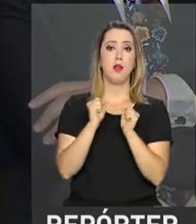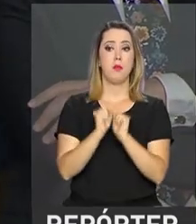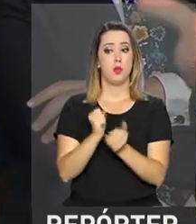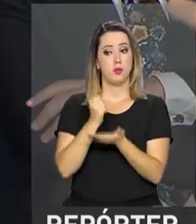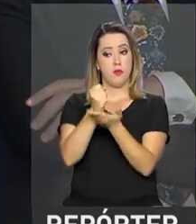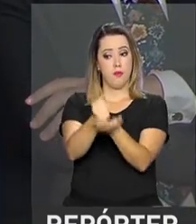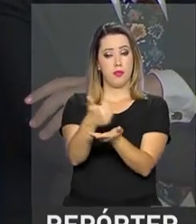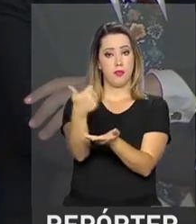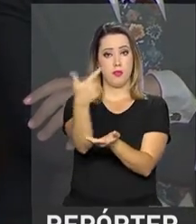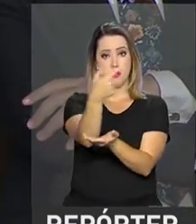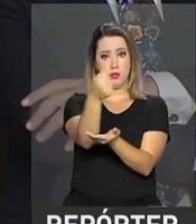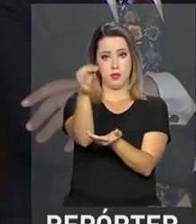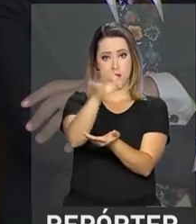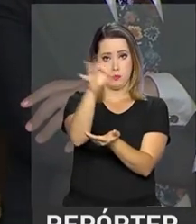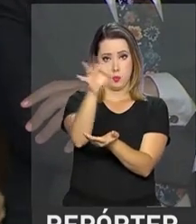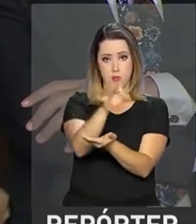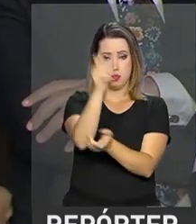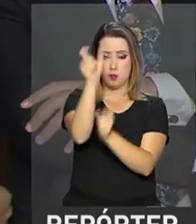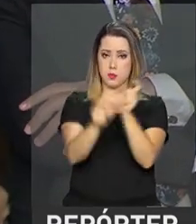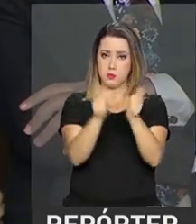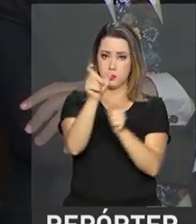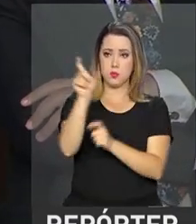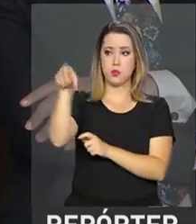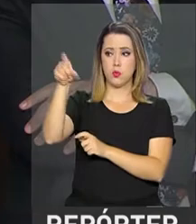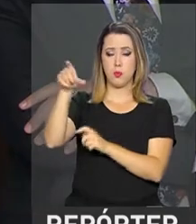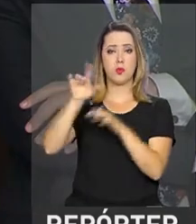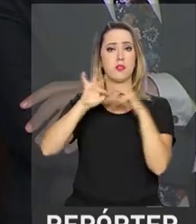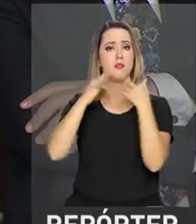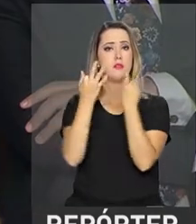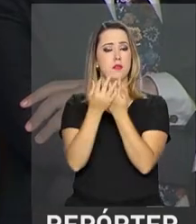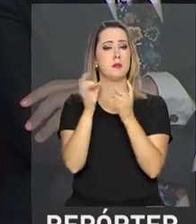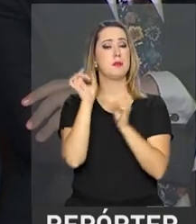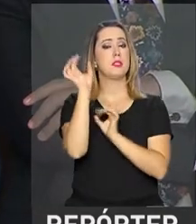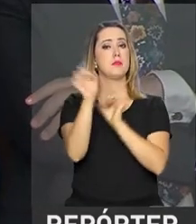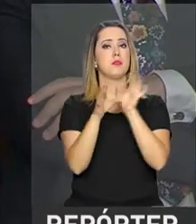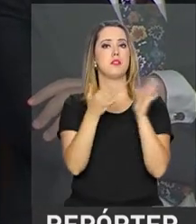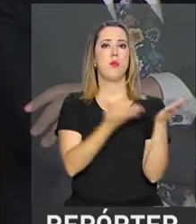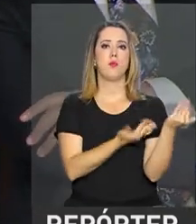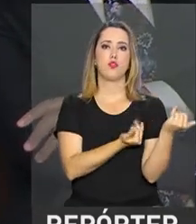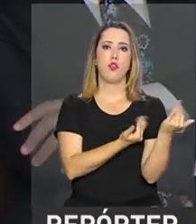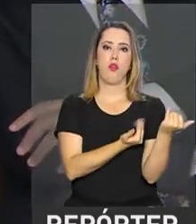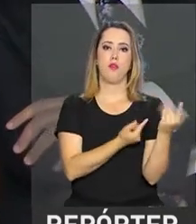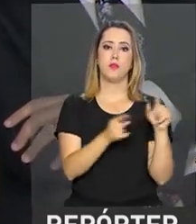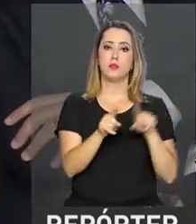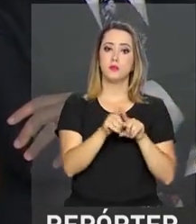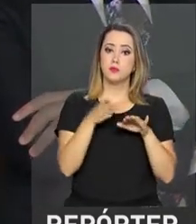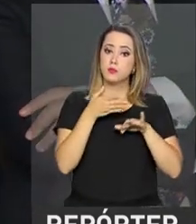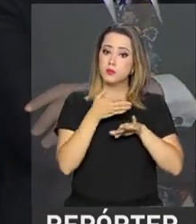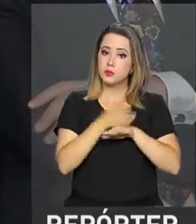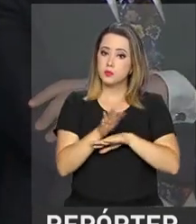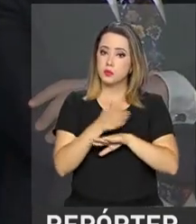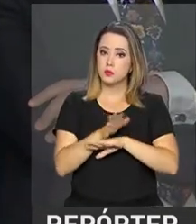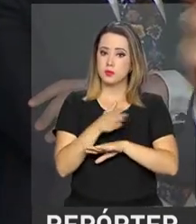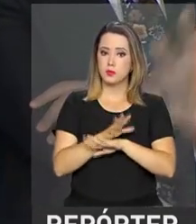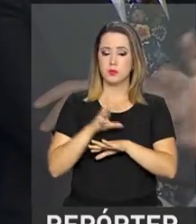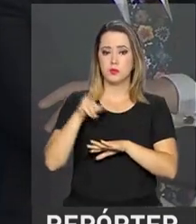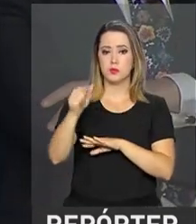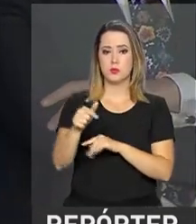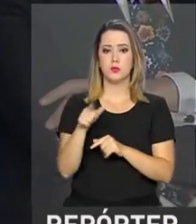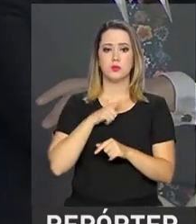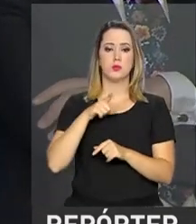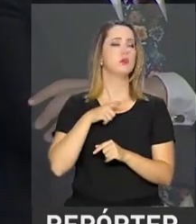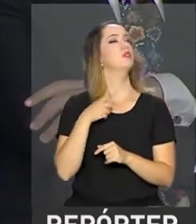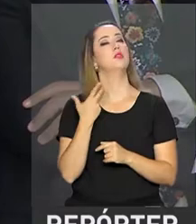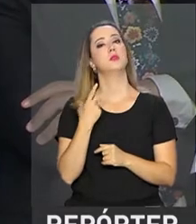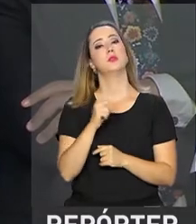dos novos empregos gerados, para o Bolsa Família, em especial para os jovens do Bolsa Família. Vamos fazer com que todos